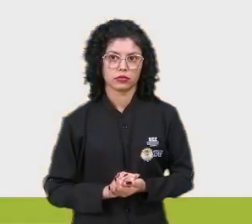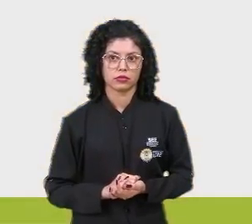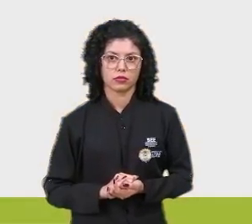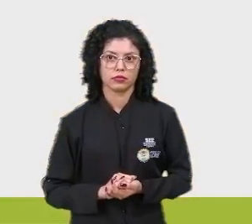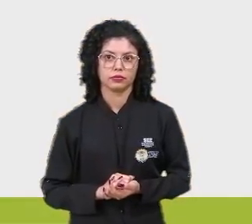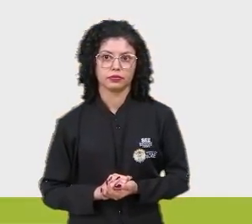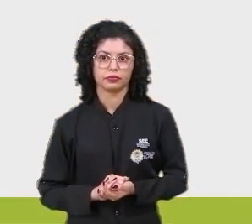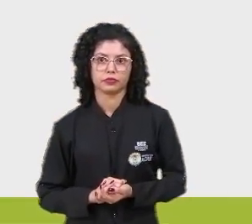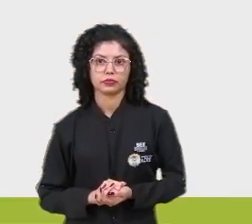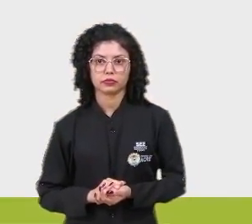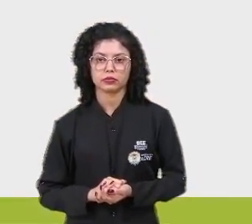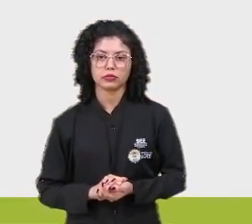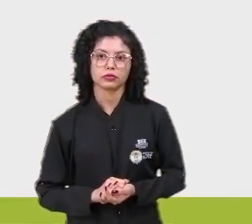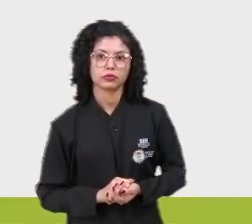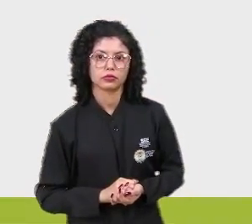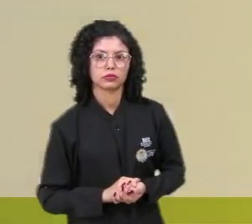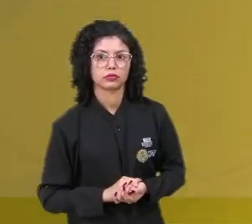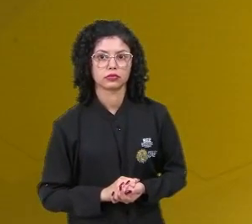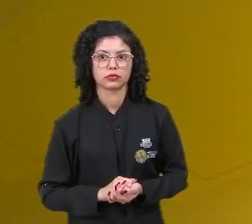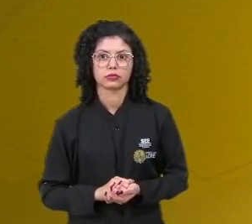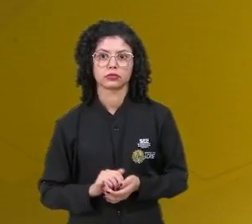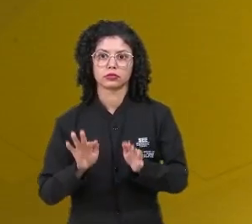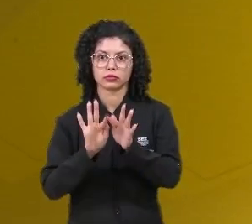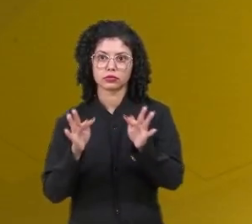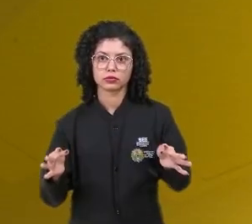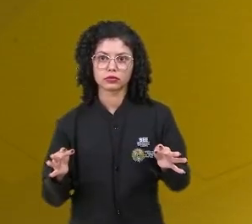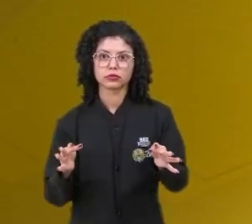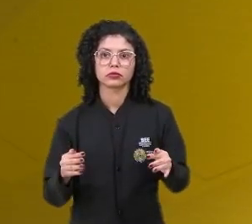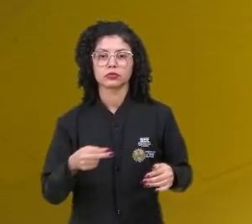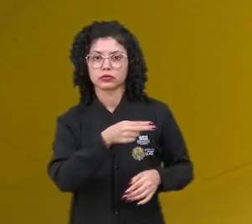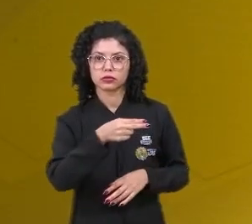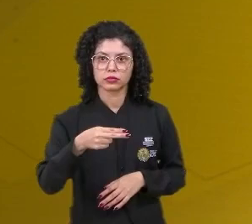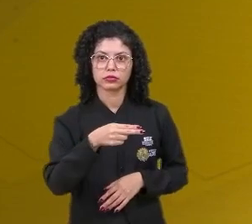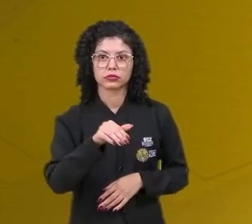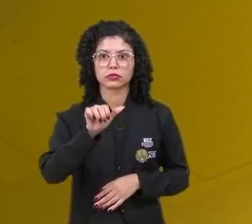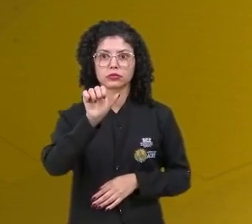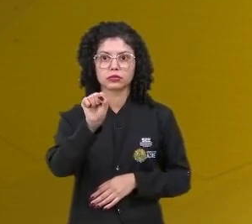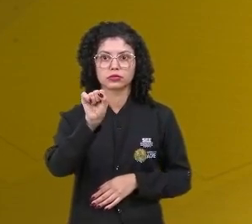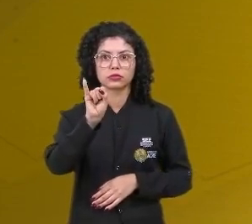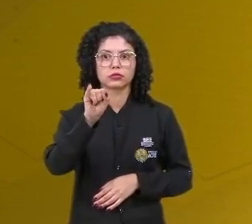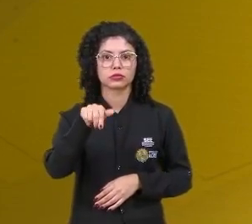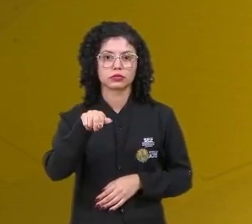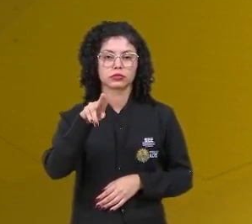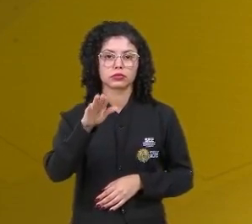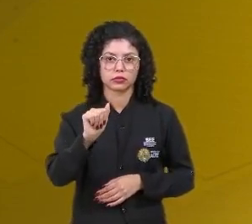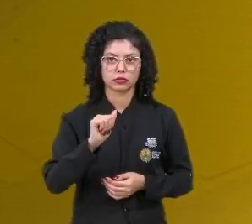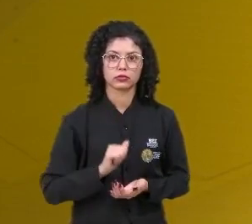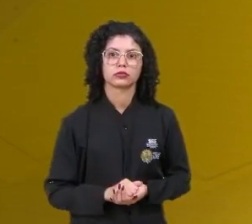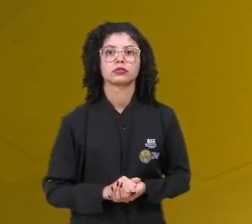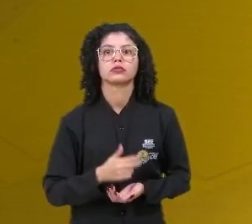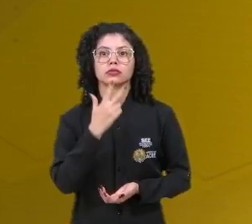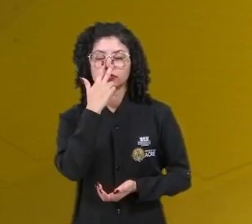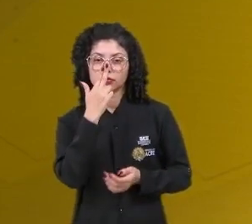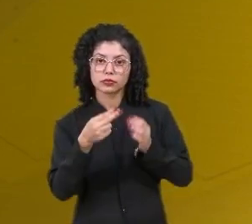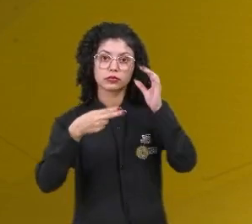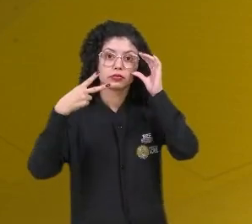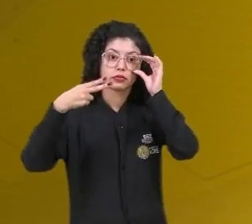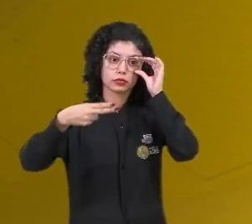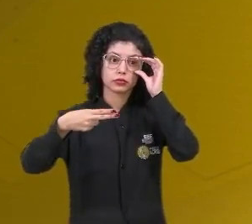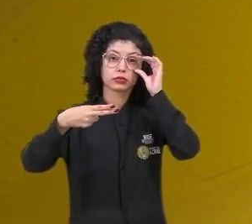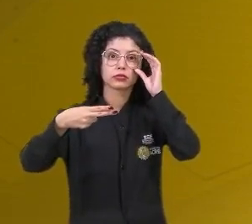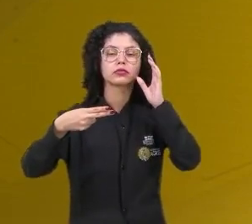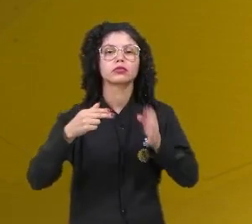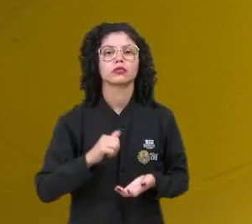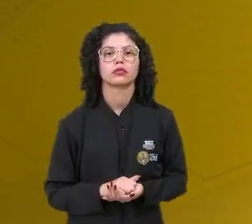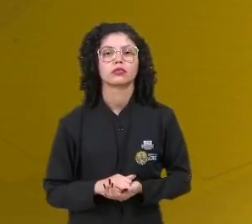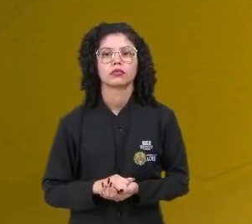Essas informações. Ligação simples igual a ligação sigma. Apareceu uma ligação dupla